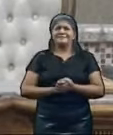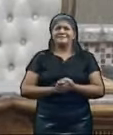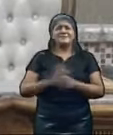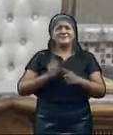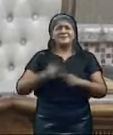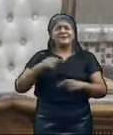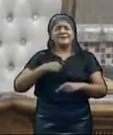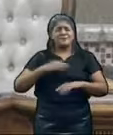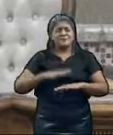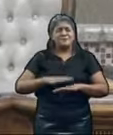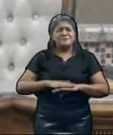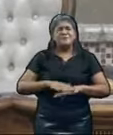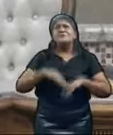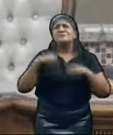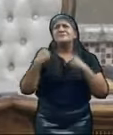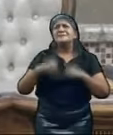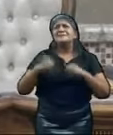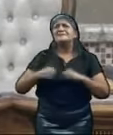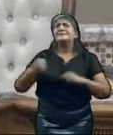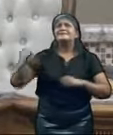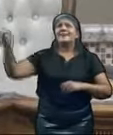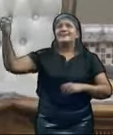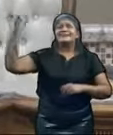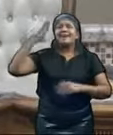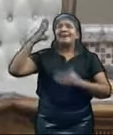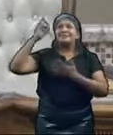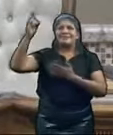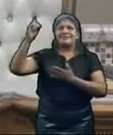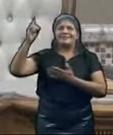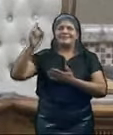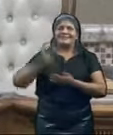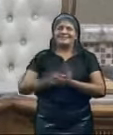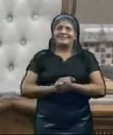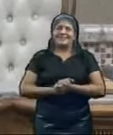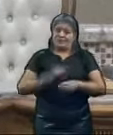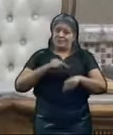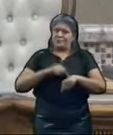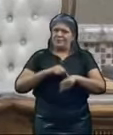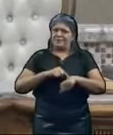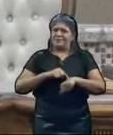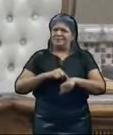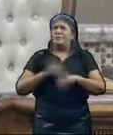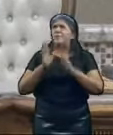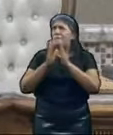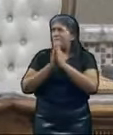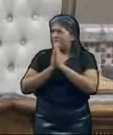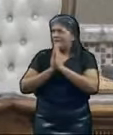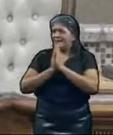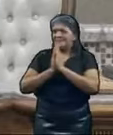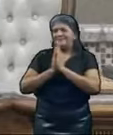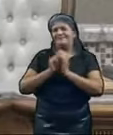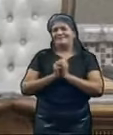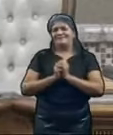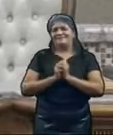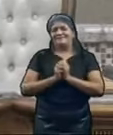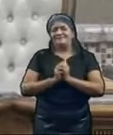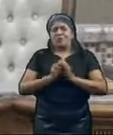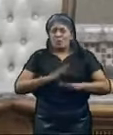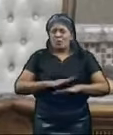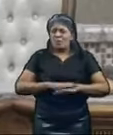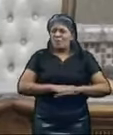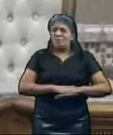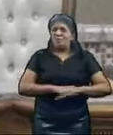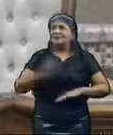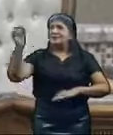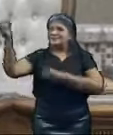sabe que depende essencialmente da Graça de Deus ele recebe essa graça para conquistar o reino Reino dos Céus e